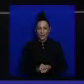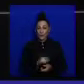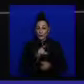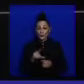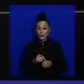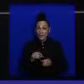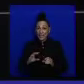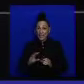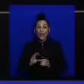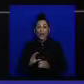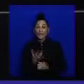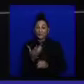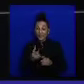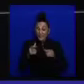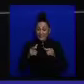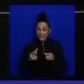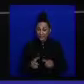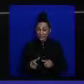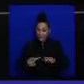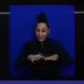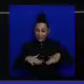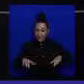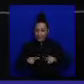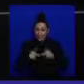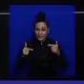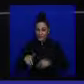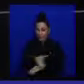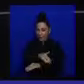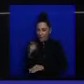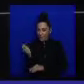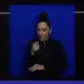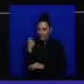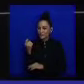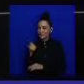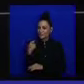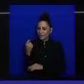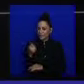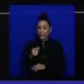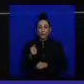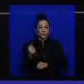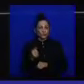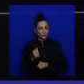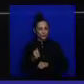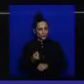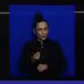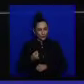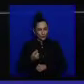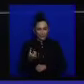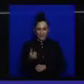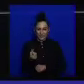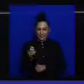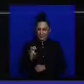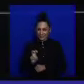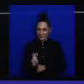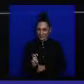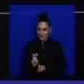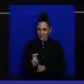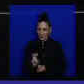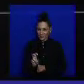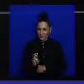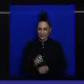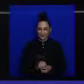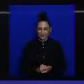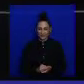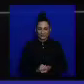O sorteio acontece diretamente aqui do Espaço da Sorte, na Avenida Paulista. Número 65.